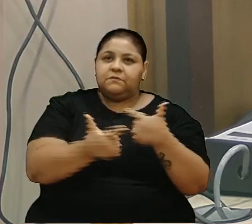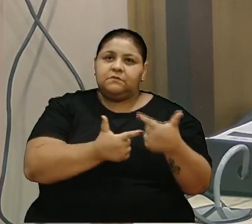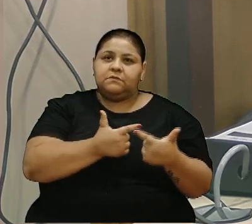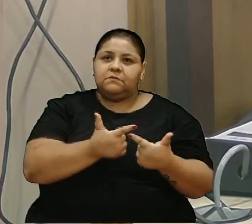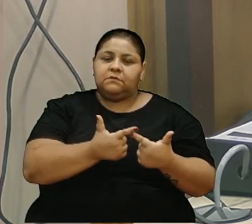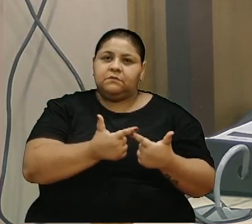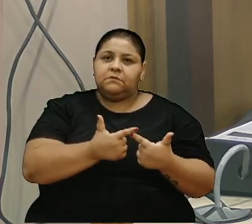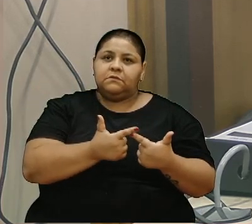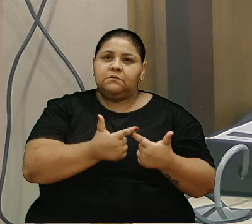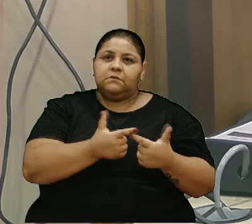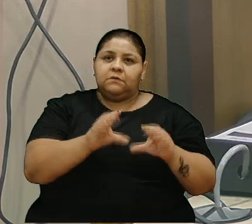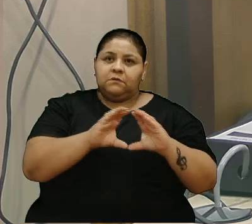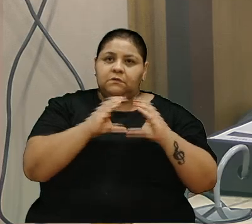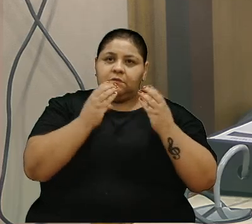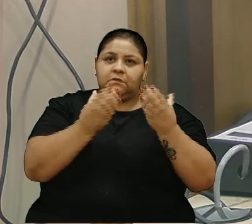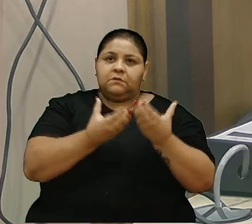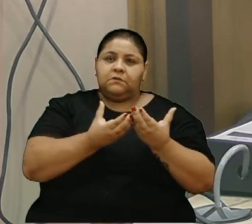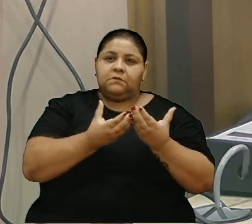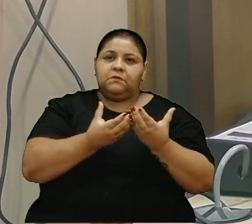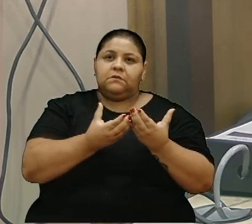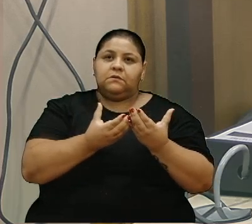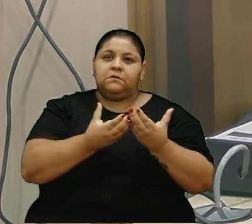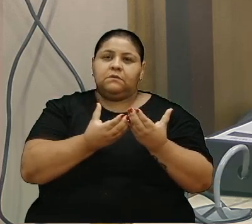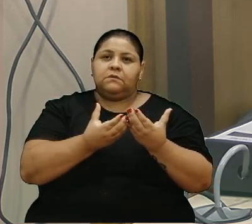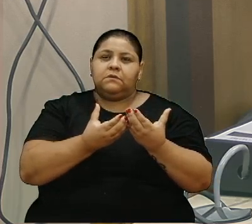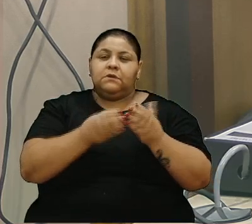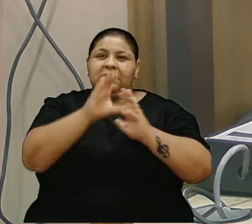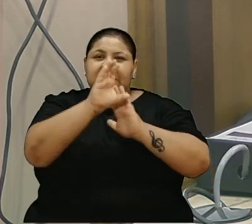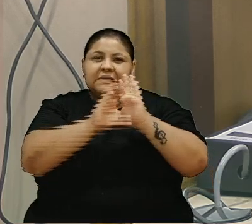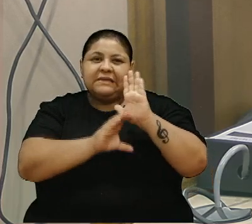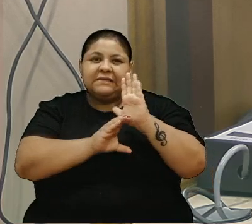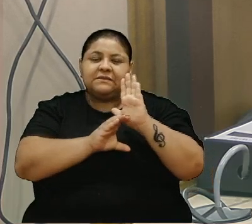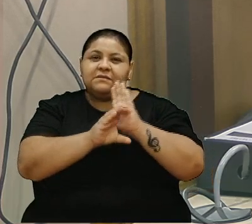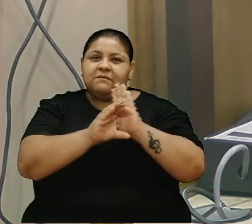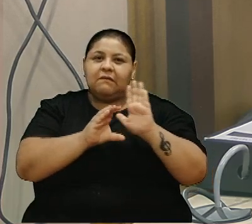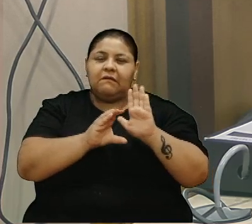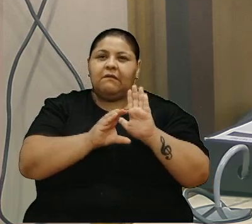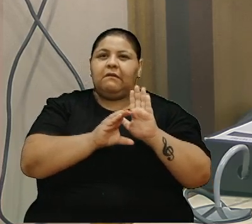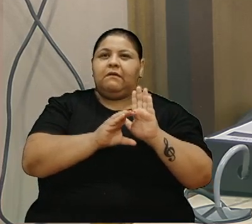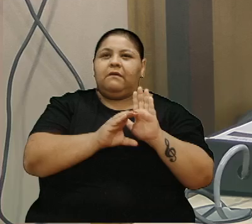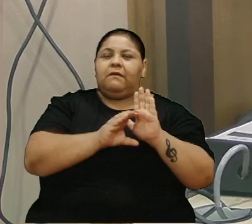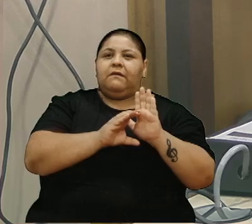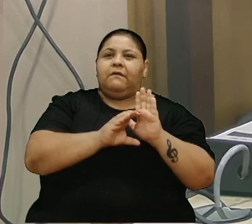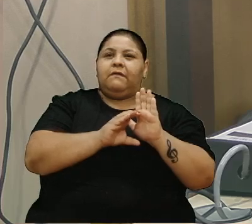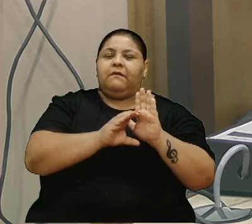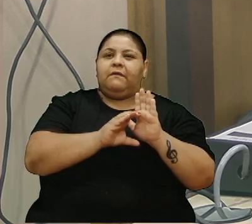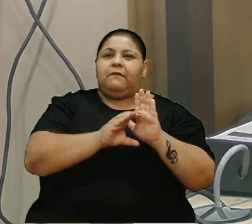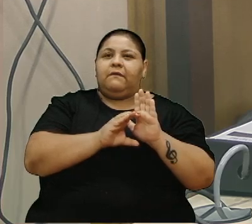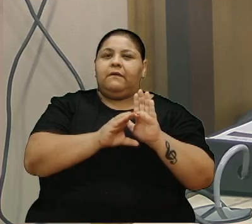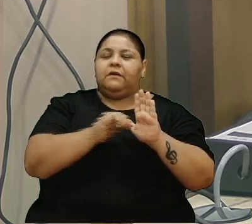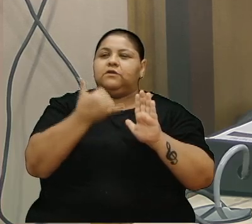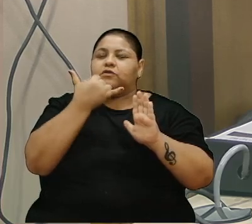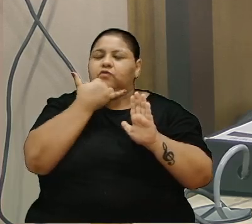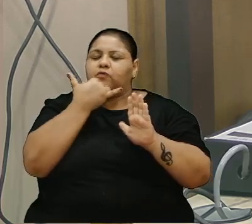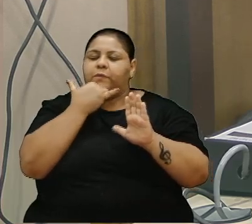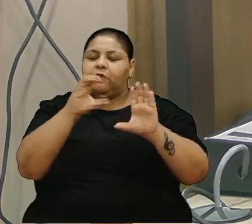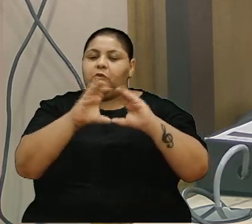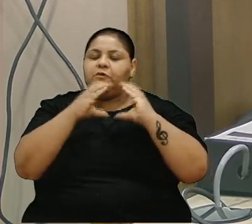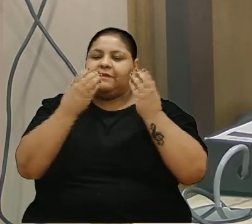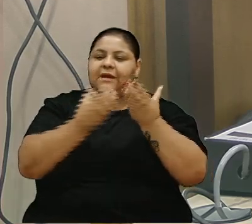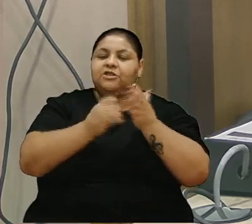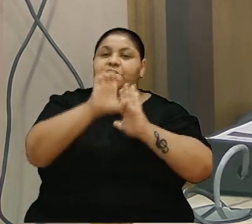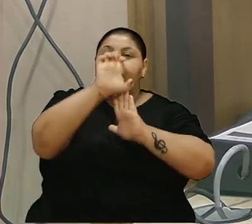a comunidade cristã evangélica, as igrejas de modo geral, né? Então foi um trabalho. Nós temos